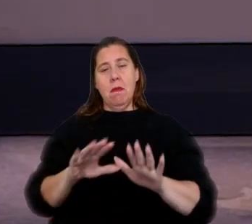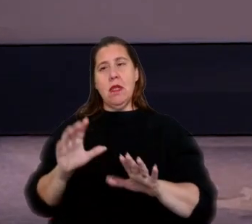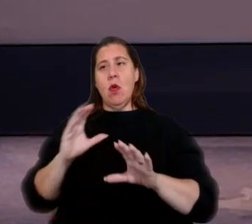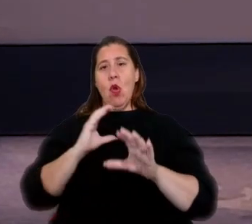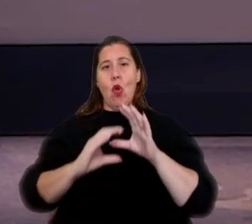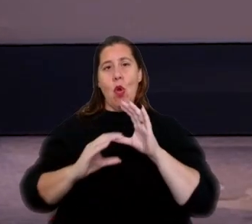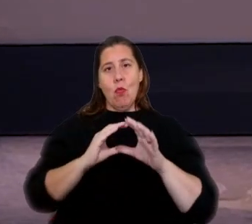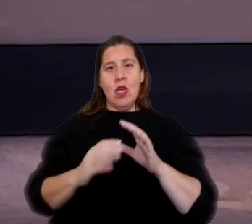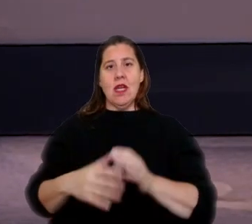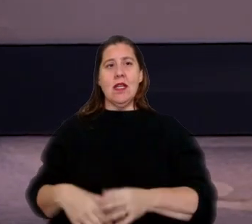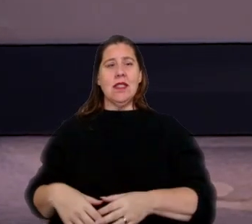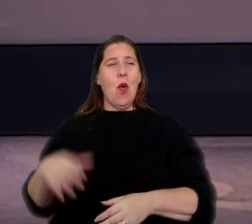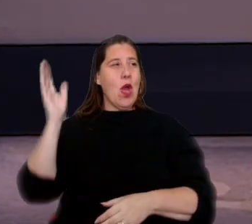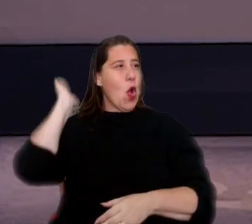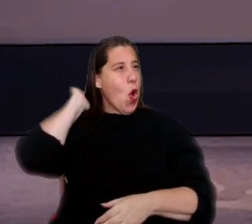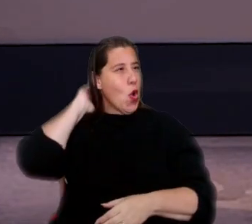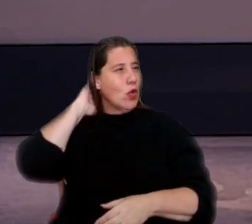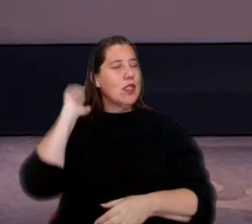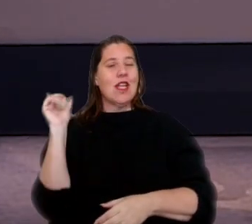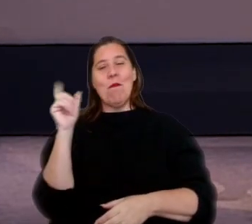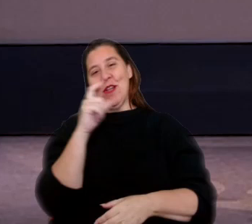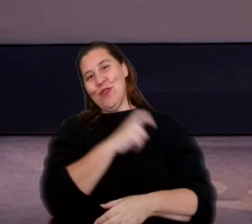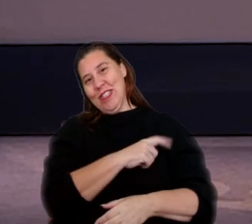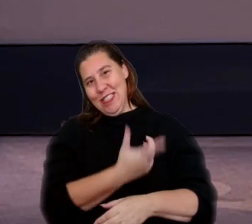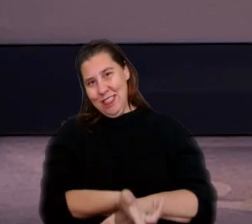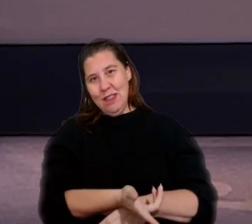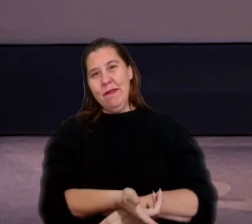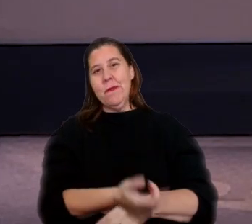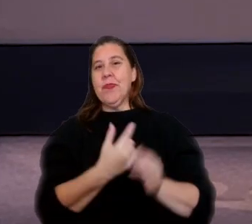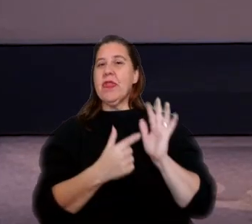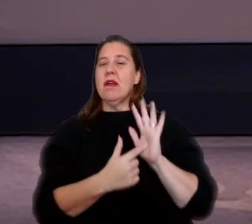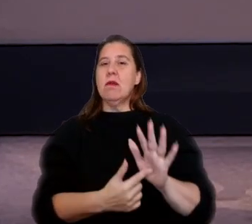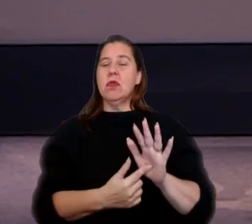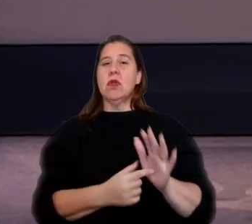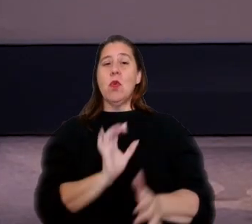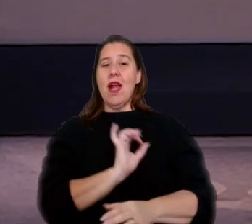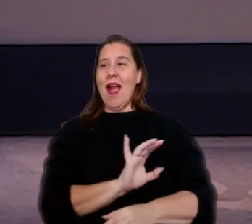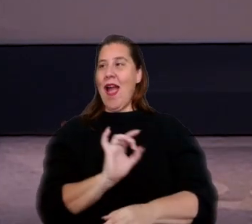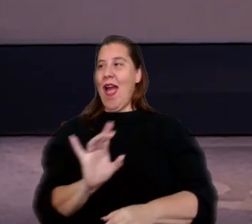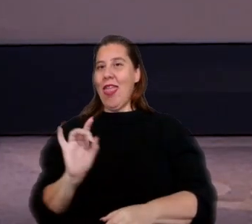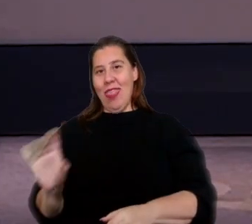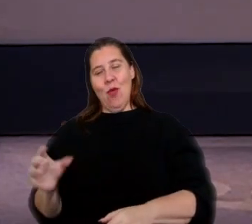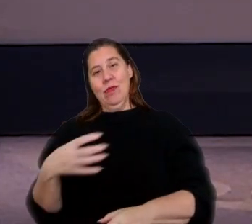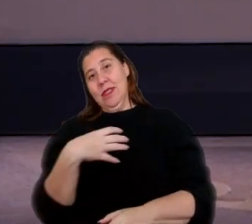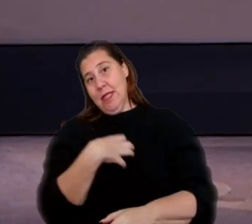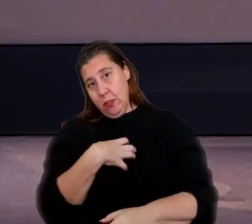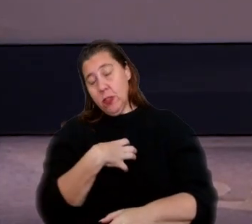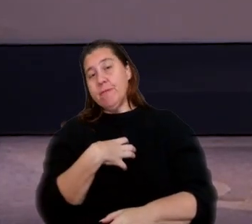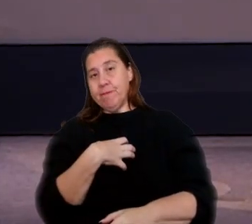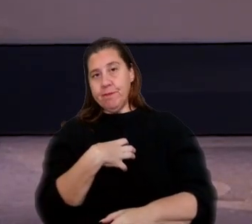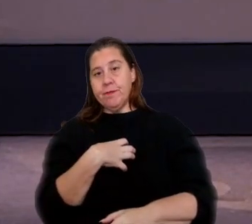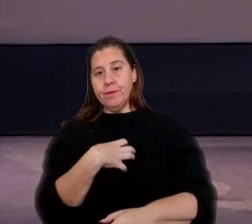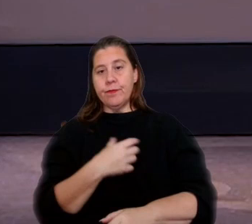são comunicações de inconsciente, coisa mais complicada, né? Que vai dizer como cada um se